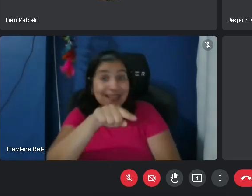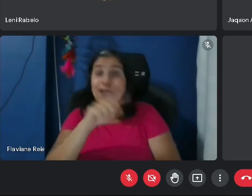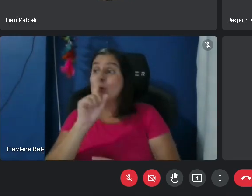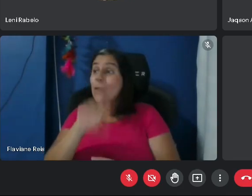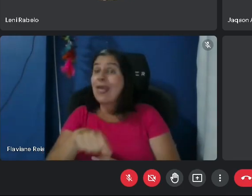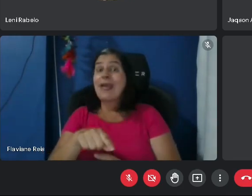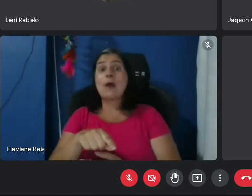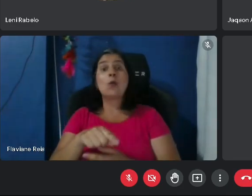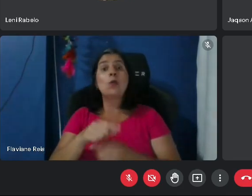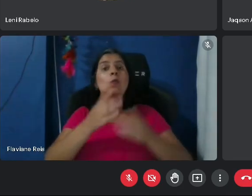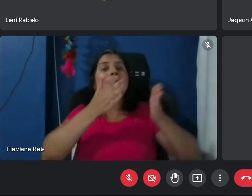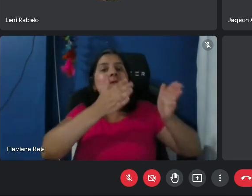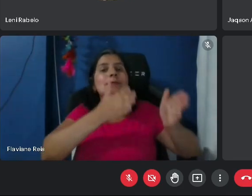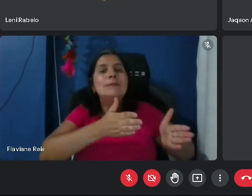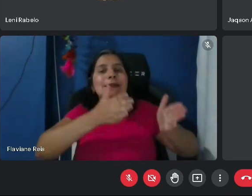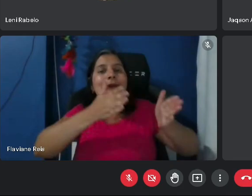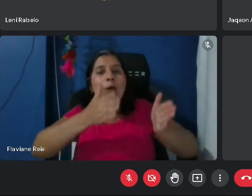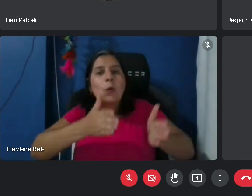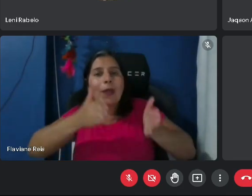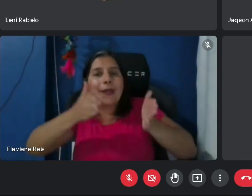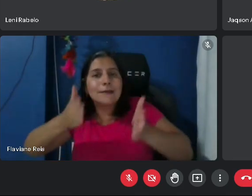Não peguei a sinalização.